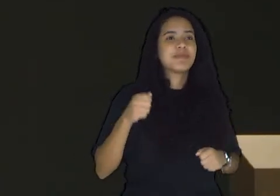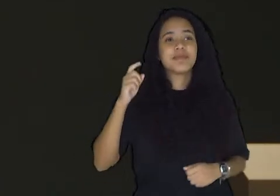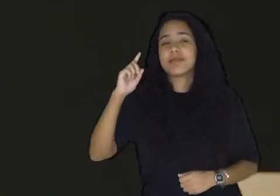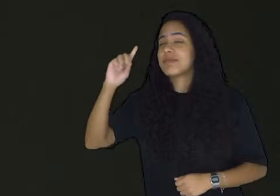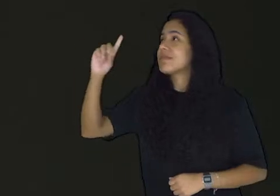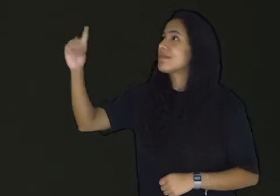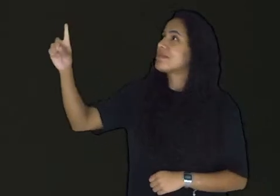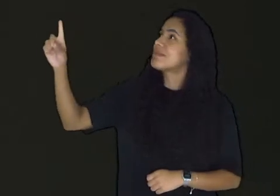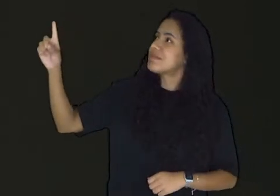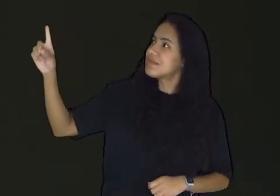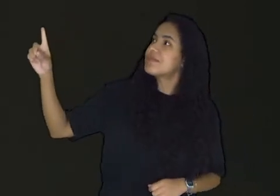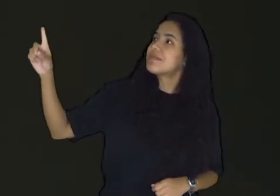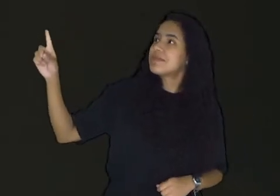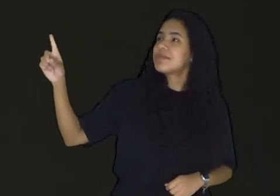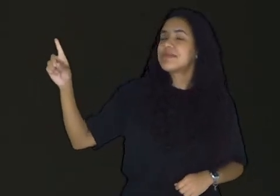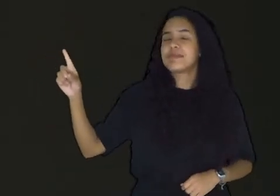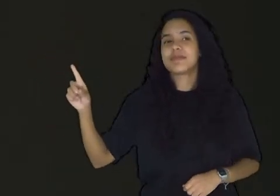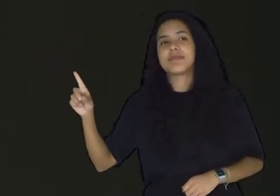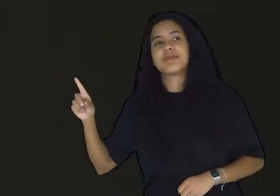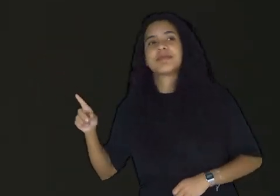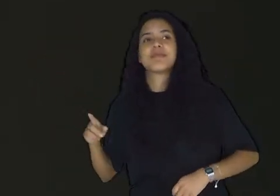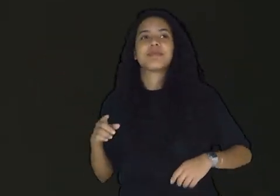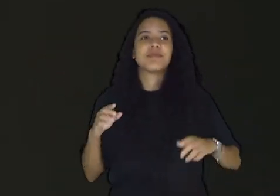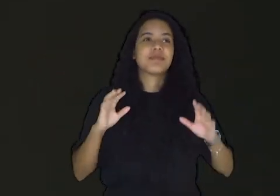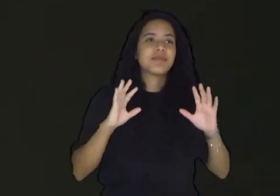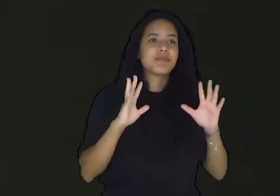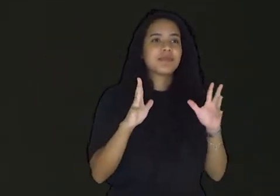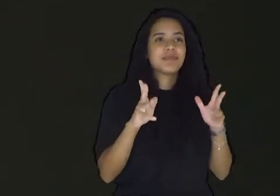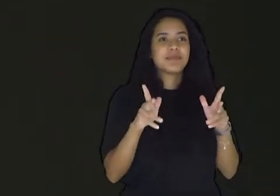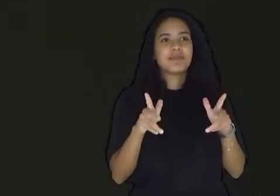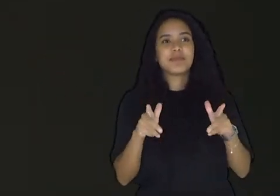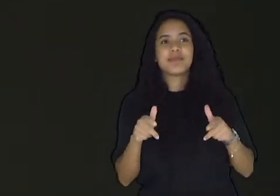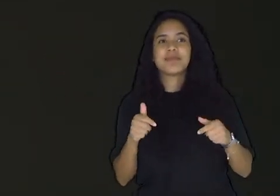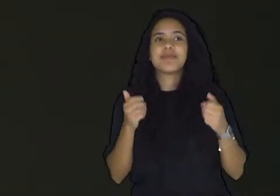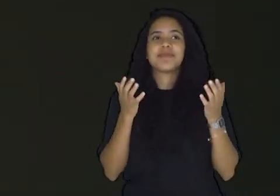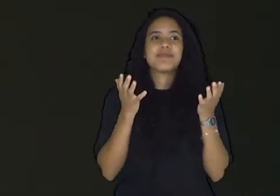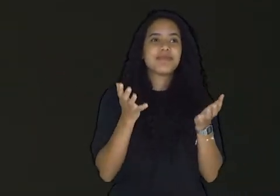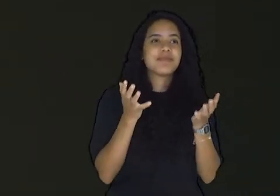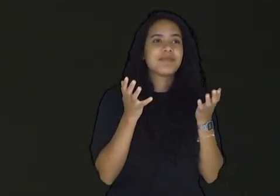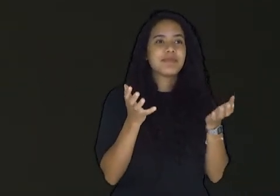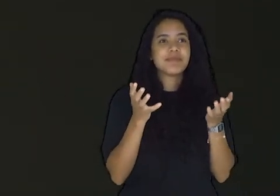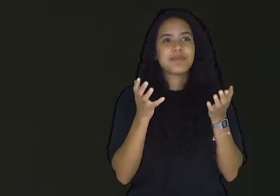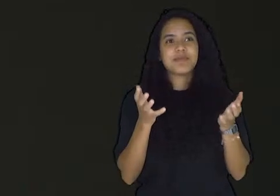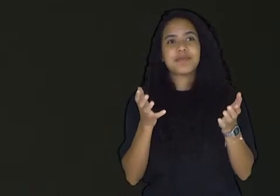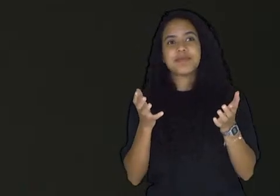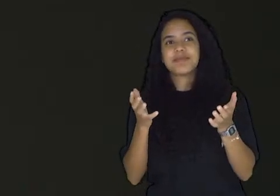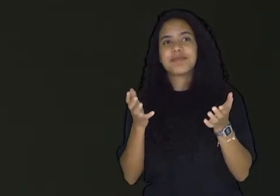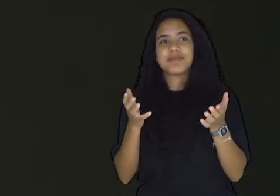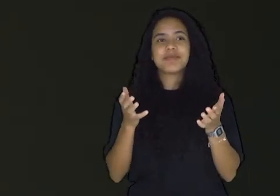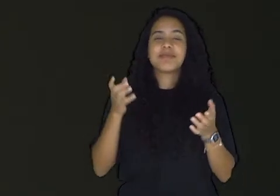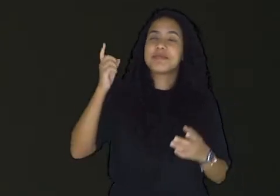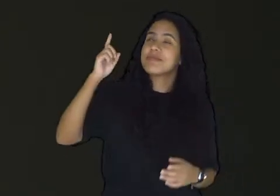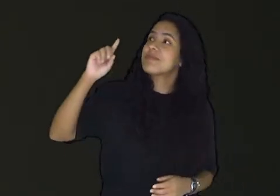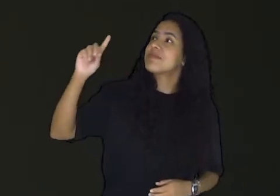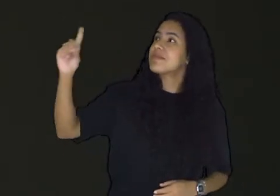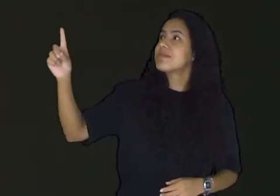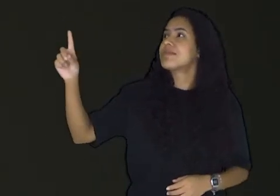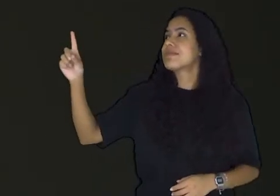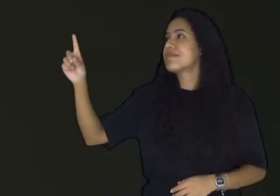De Ti, Deus, tudo que eu preciso,